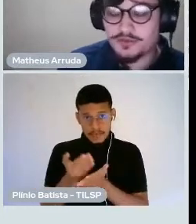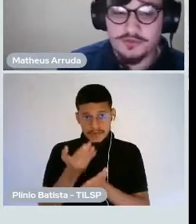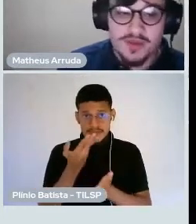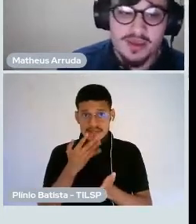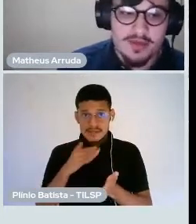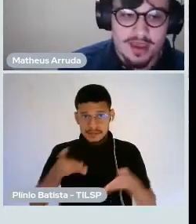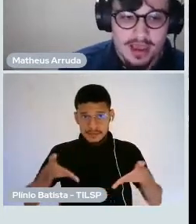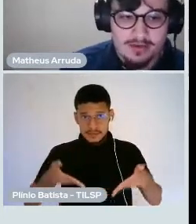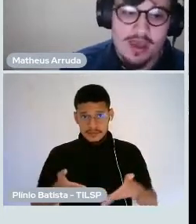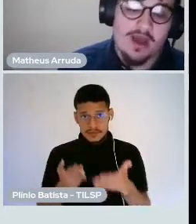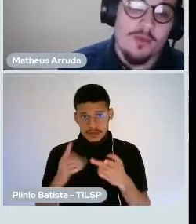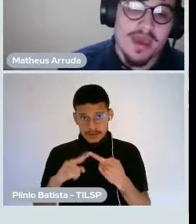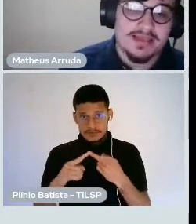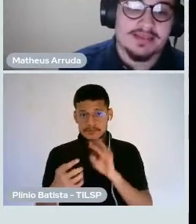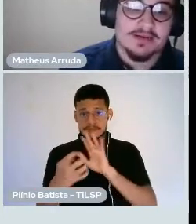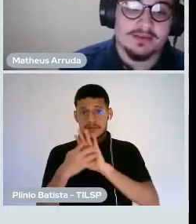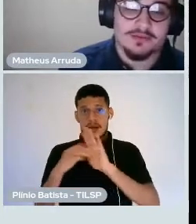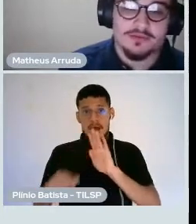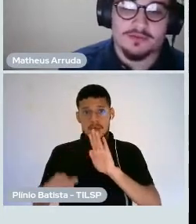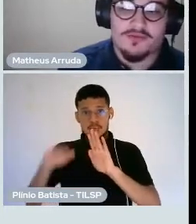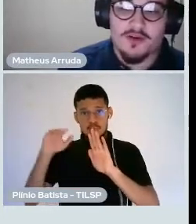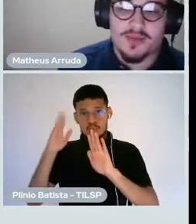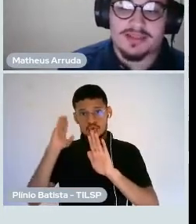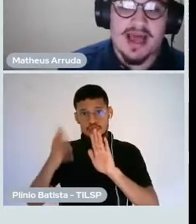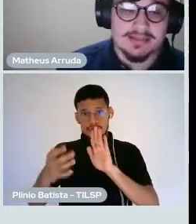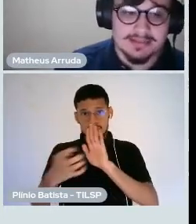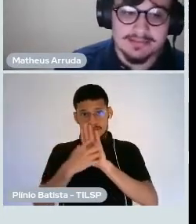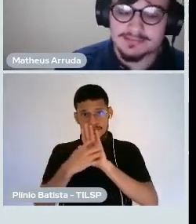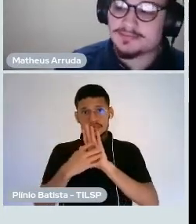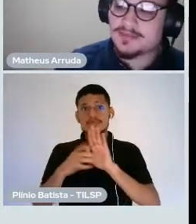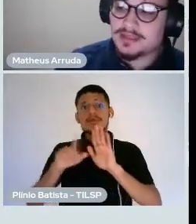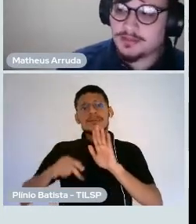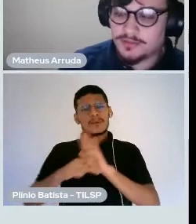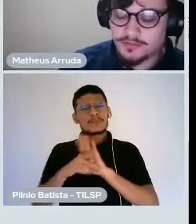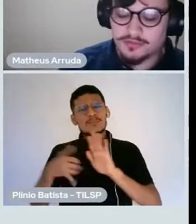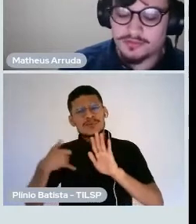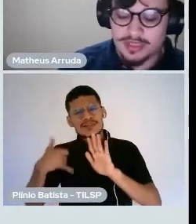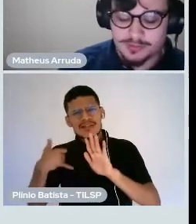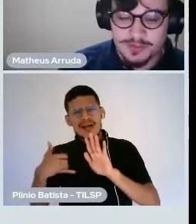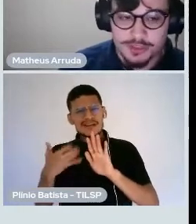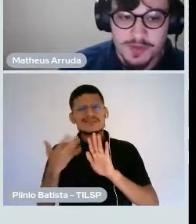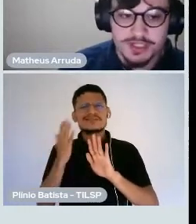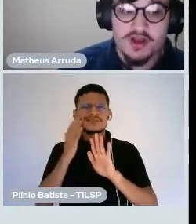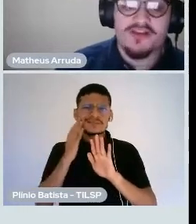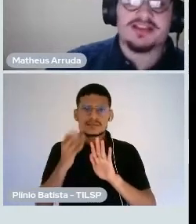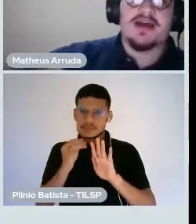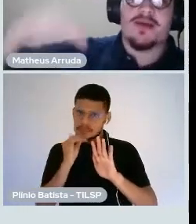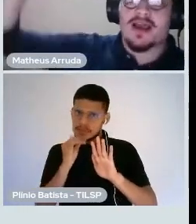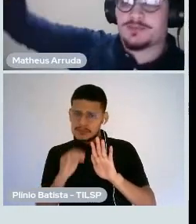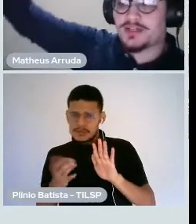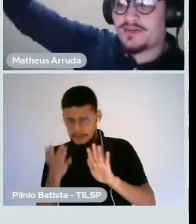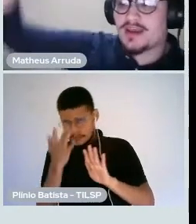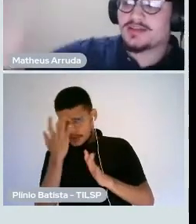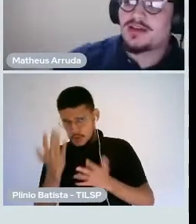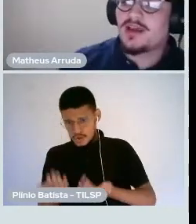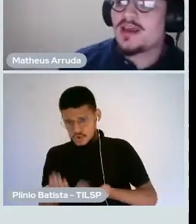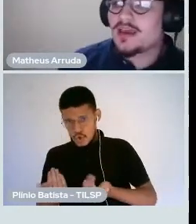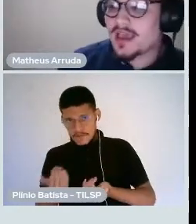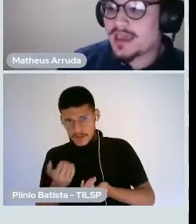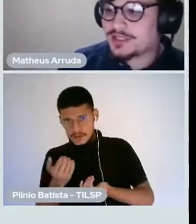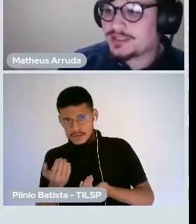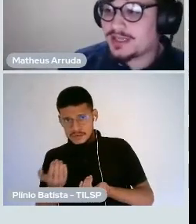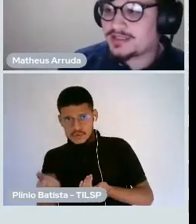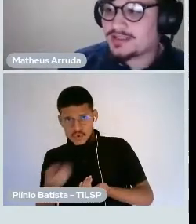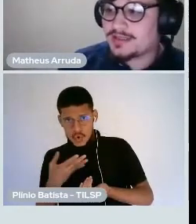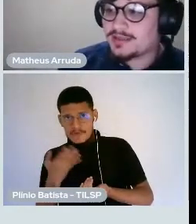Com os adultos no meio, porque ela começa de uma forma de idade, né? Das pessoas mais novas até as mais velhas.